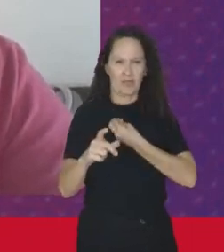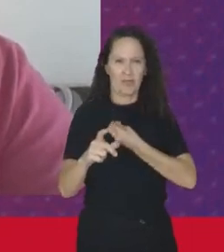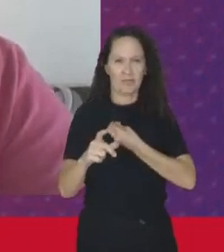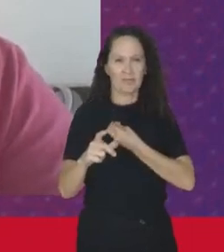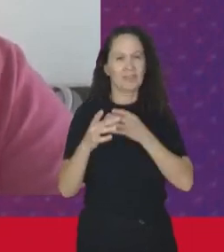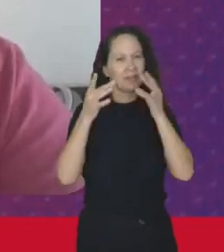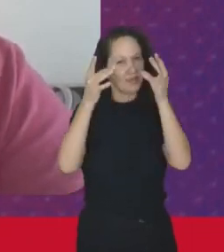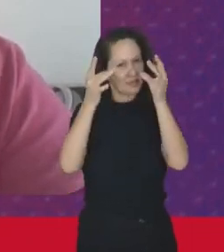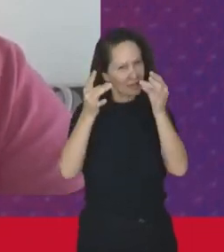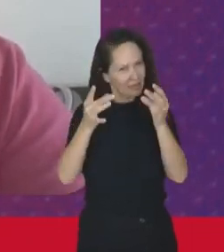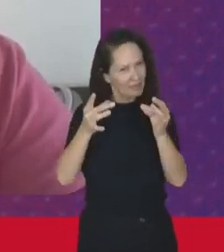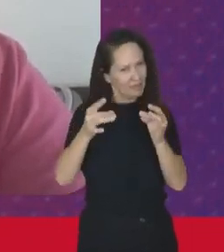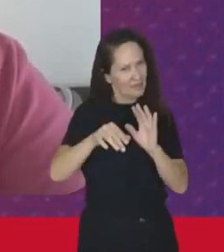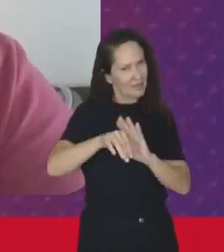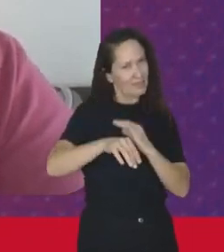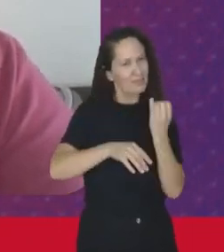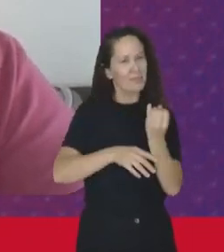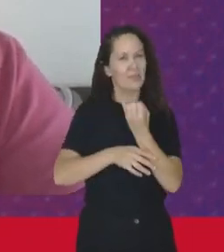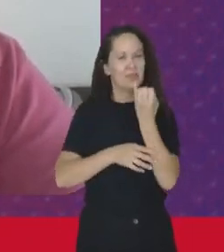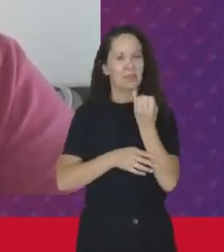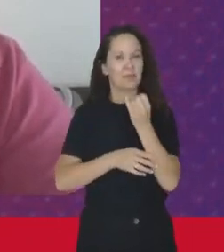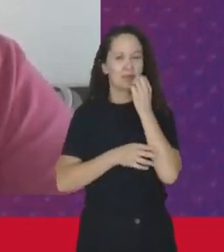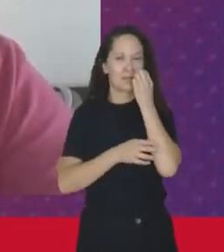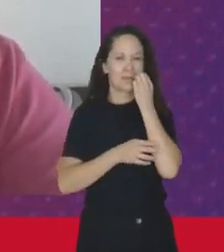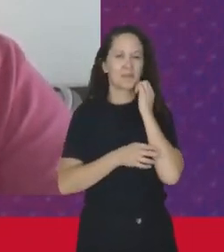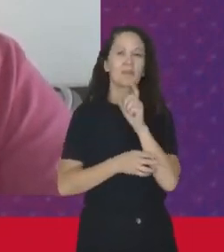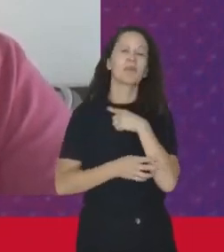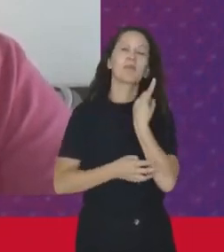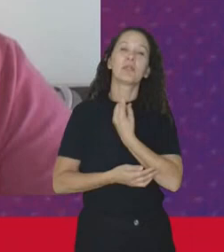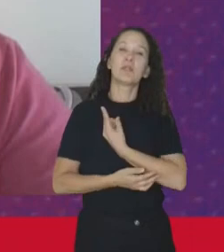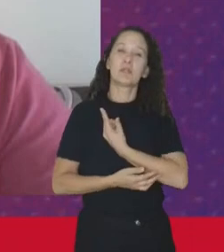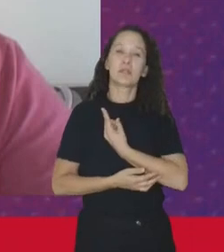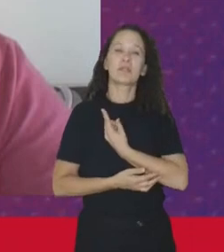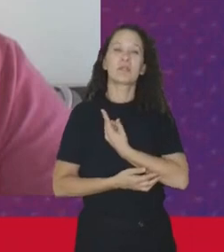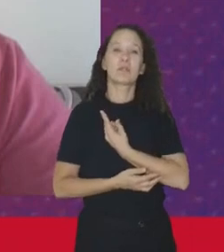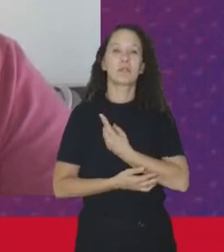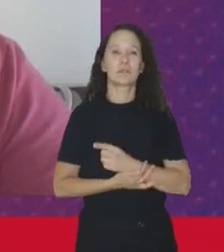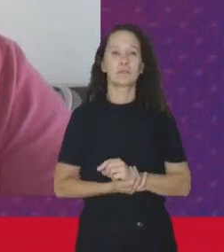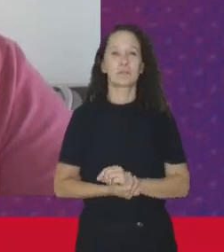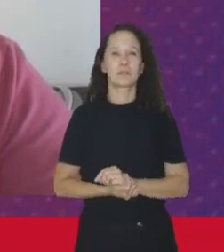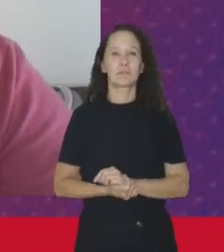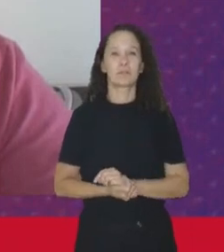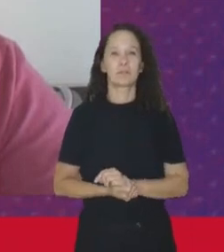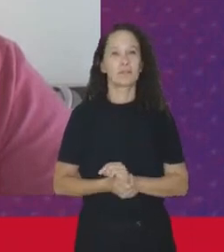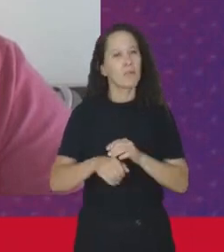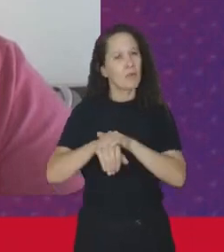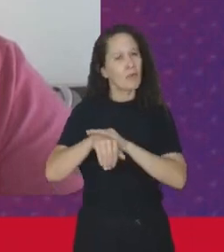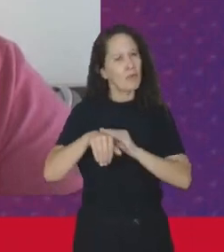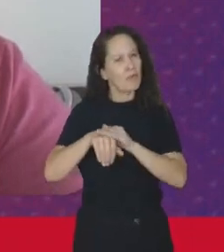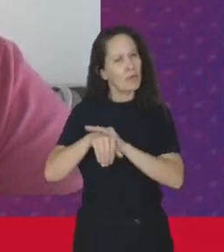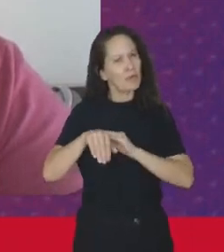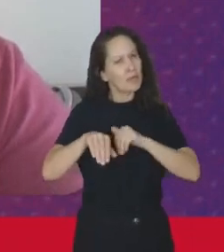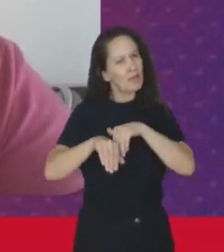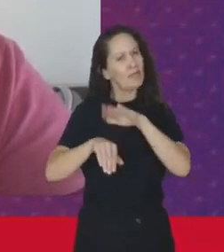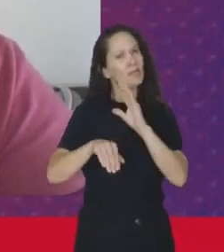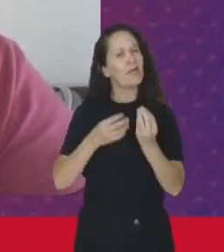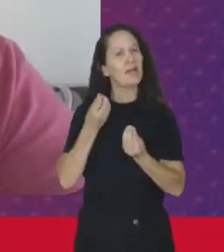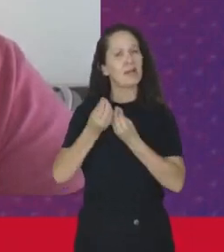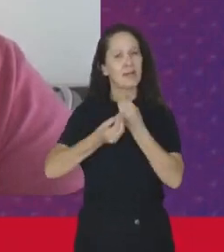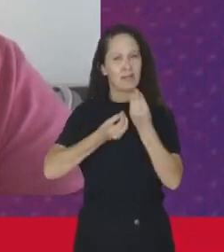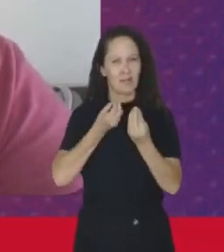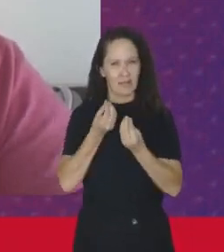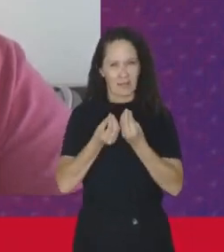recortes fundamentais. Então, para a gente falar um pouco, né, de